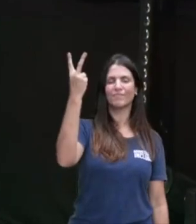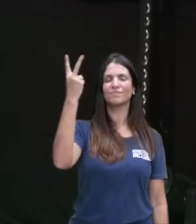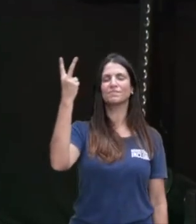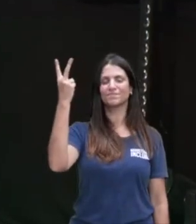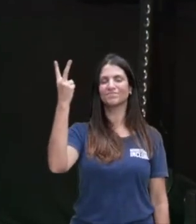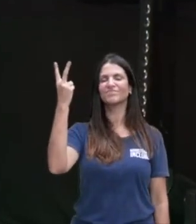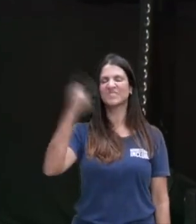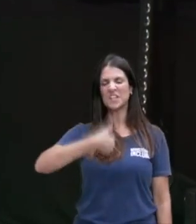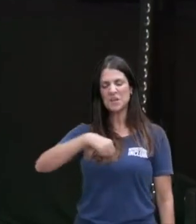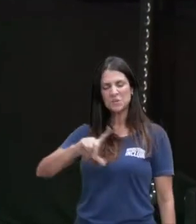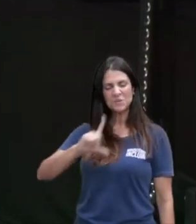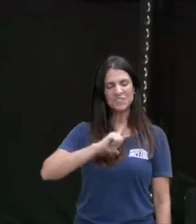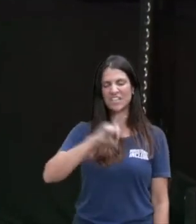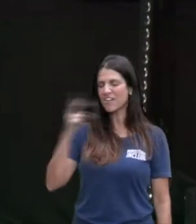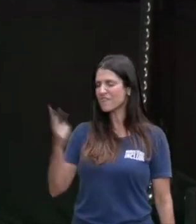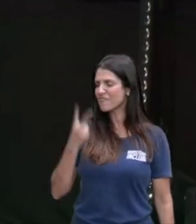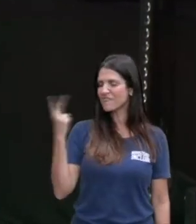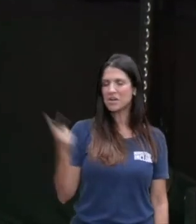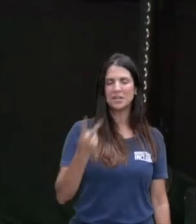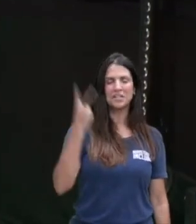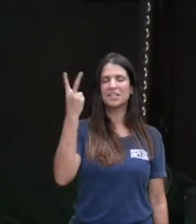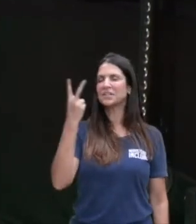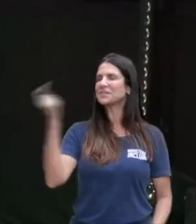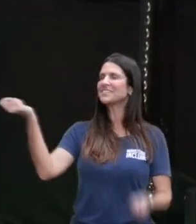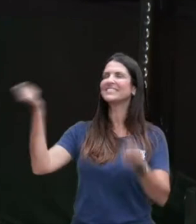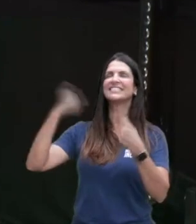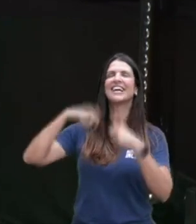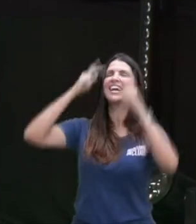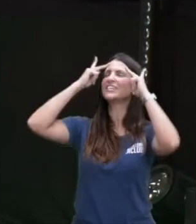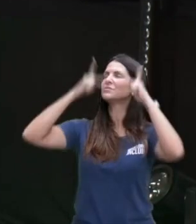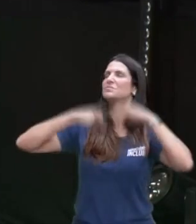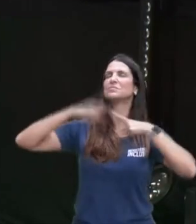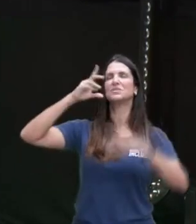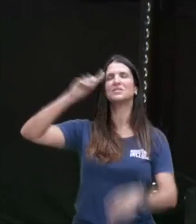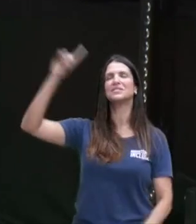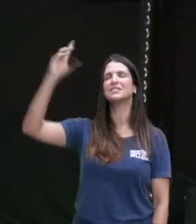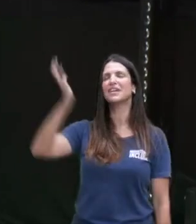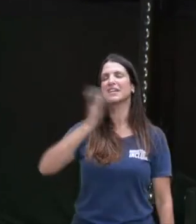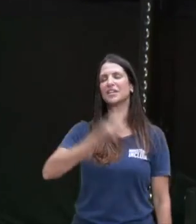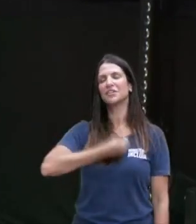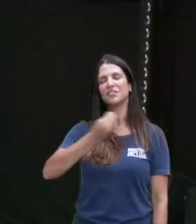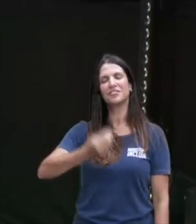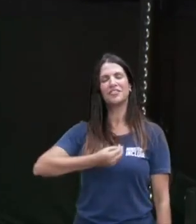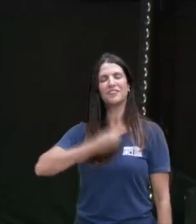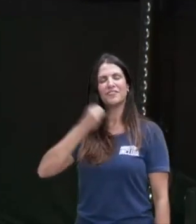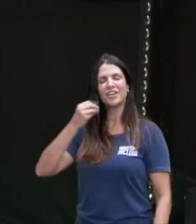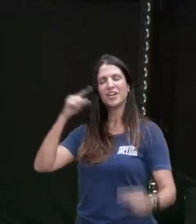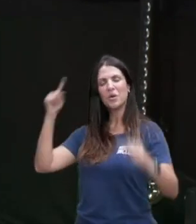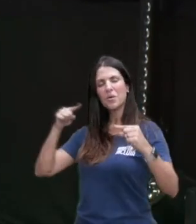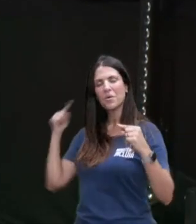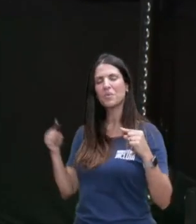e eu tenho um valor dado pelo próprio Deus eu quero viver na dimensão desse